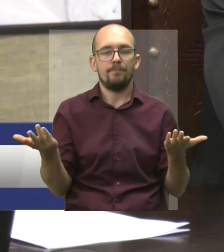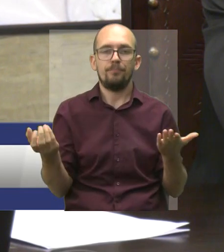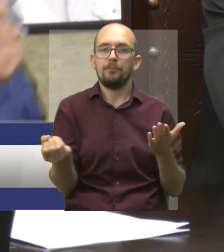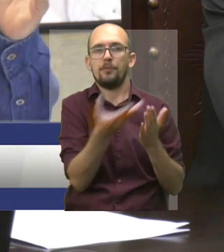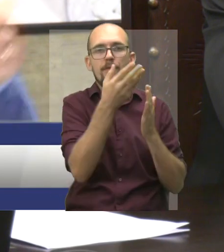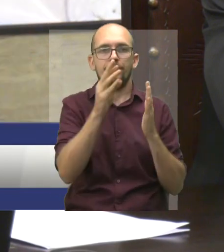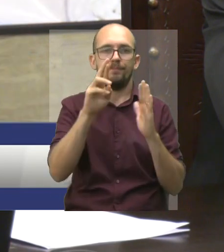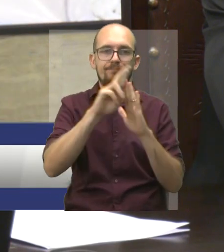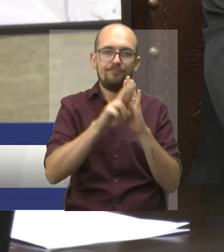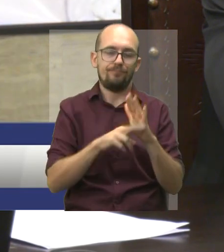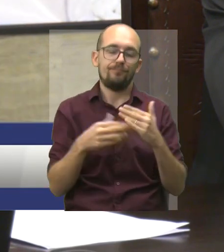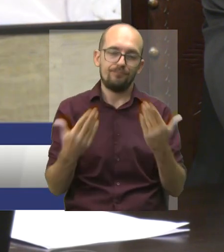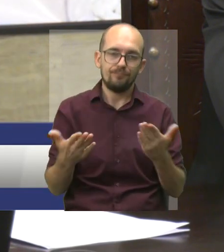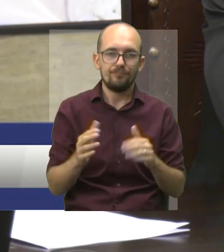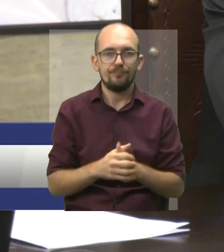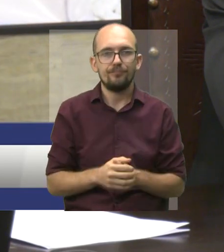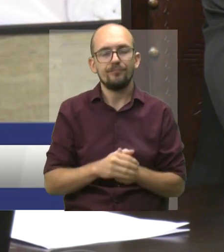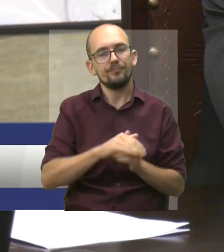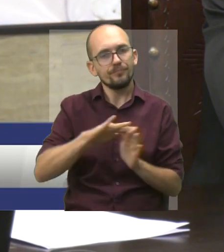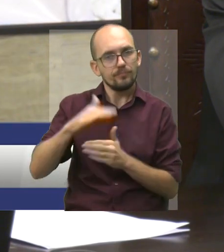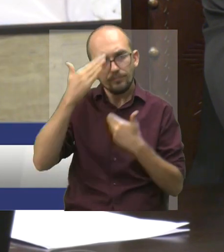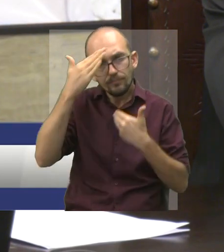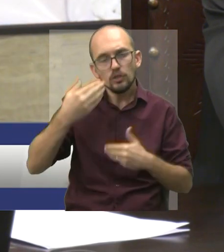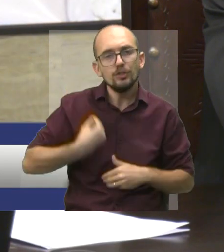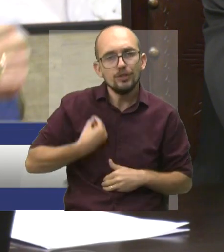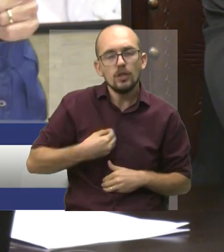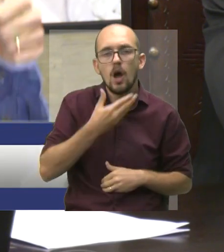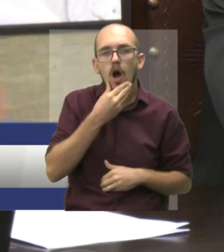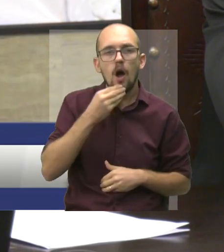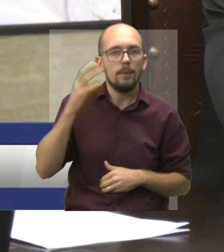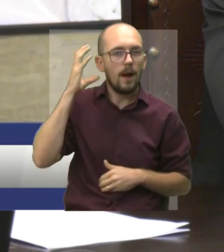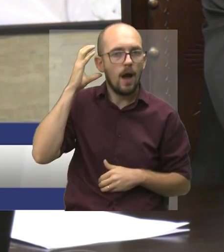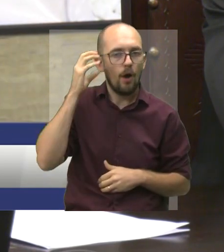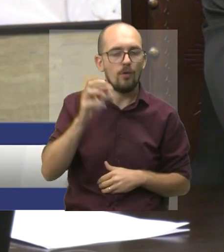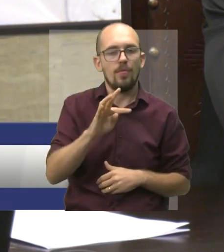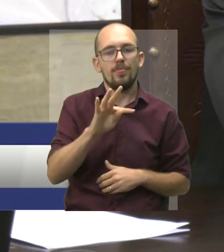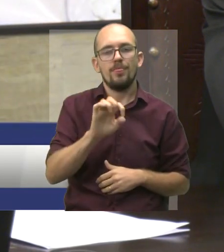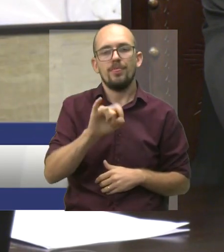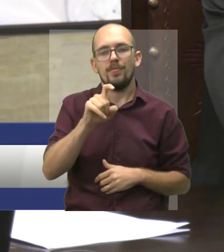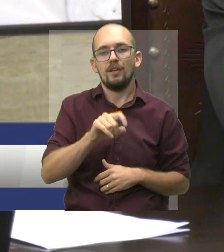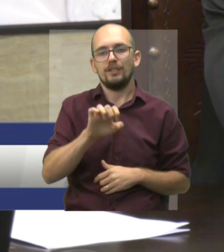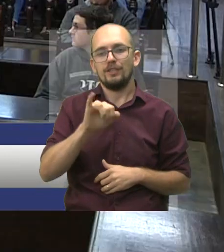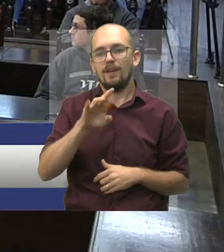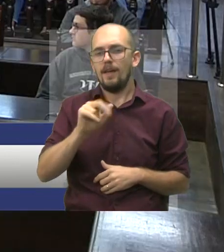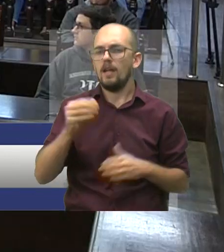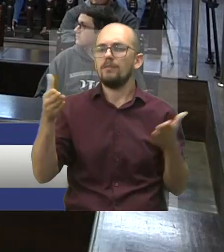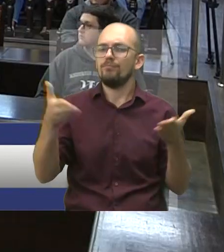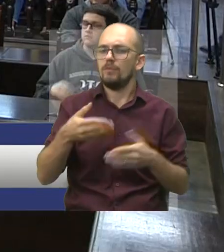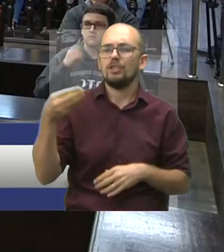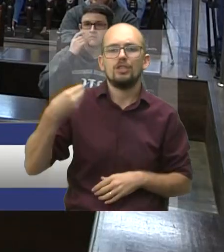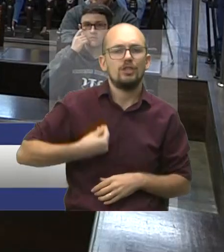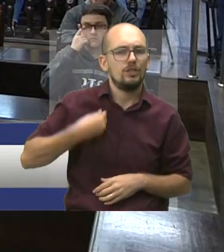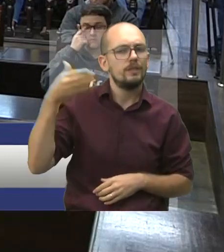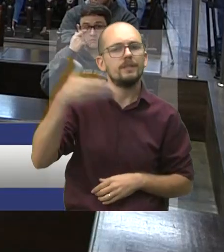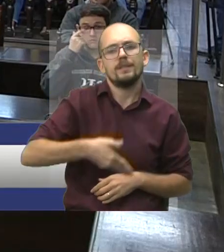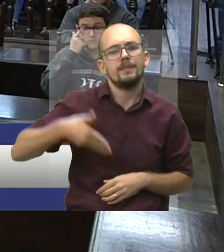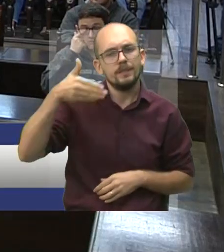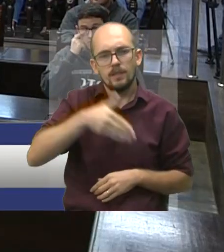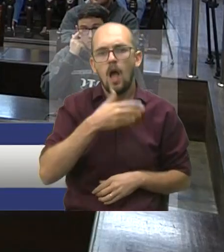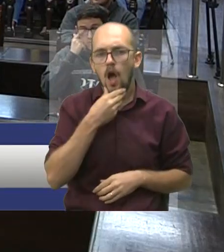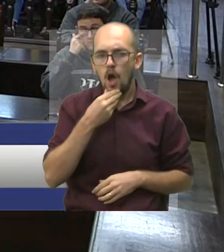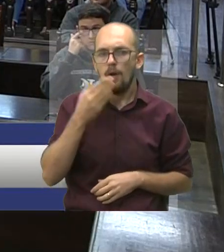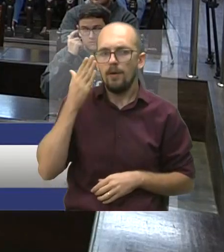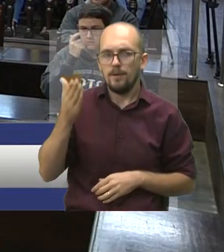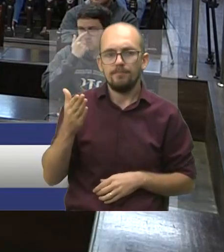Eu quero agradecer a presença do José Henrique Teixeira, da Rádio Jauense. Obrigado, Teixeirão, sempre aqui conosco, nos prestigiando e depois passando